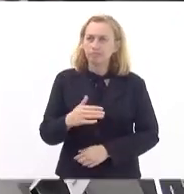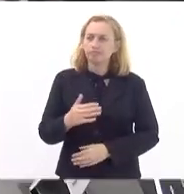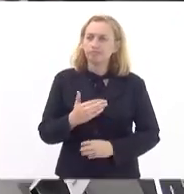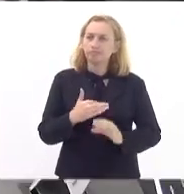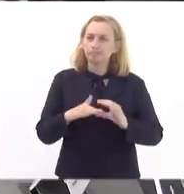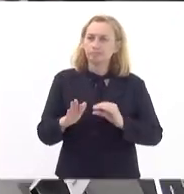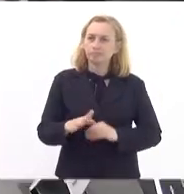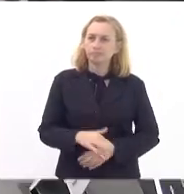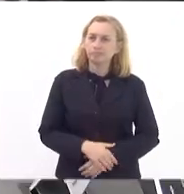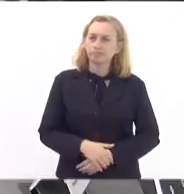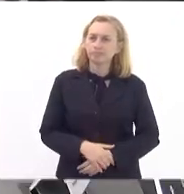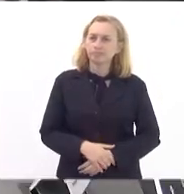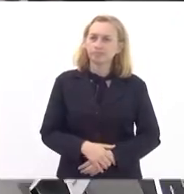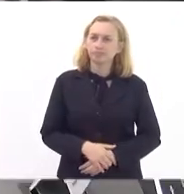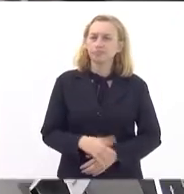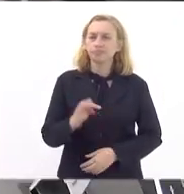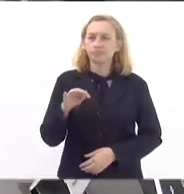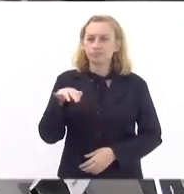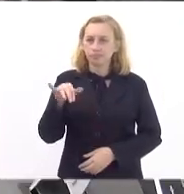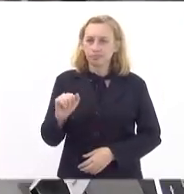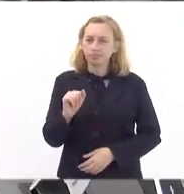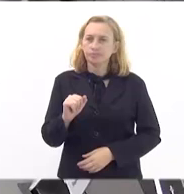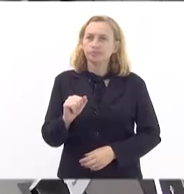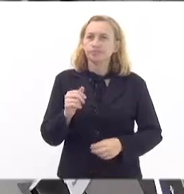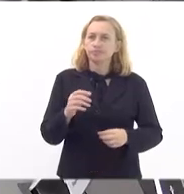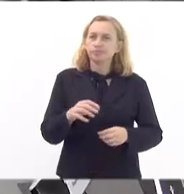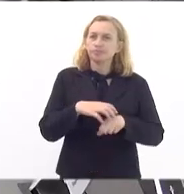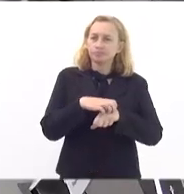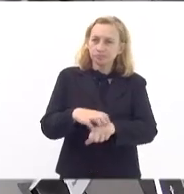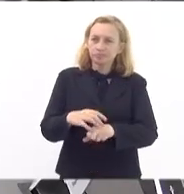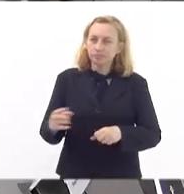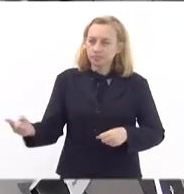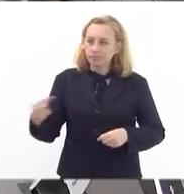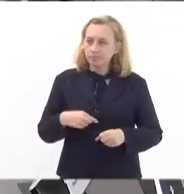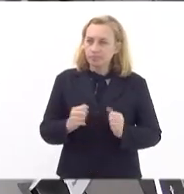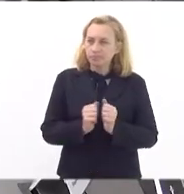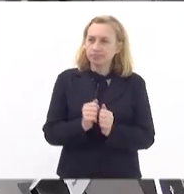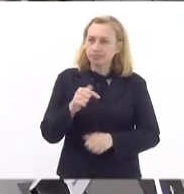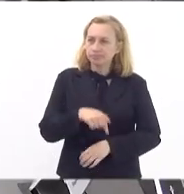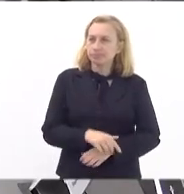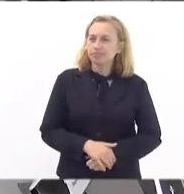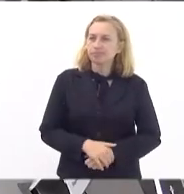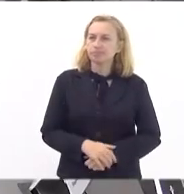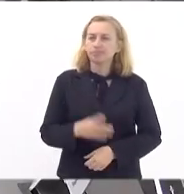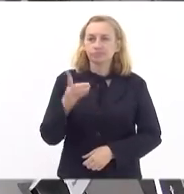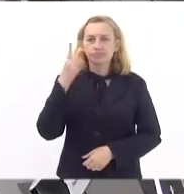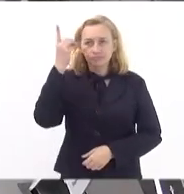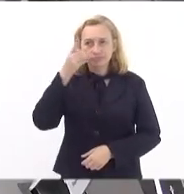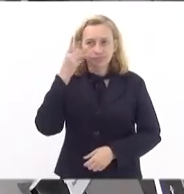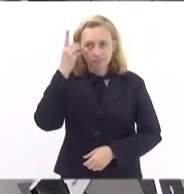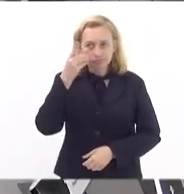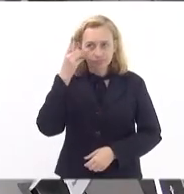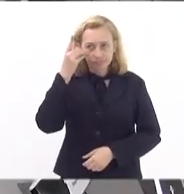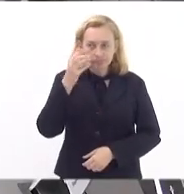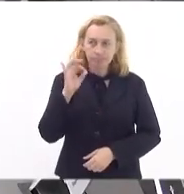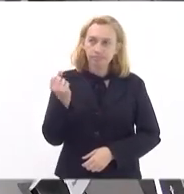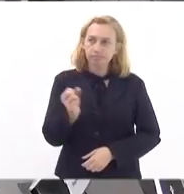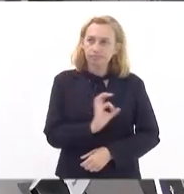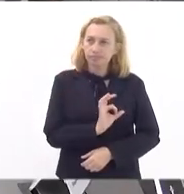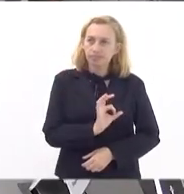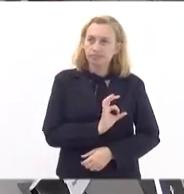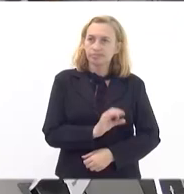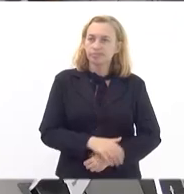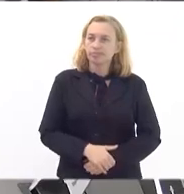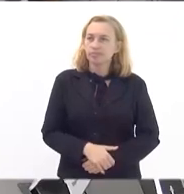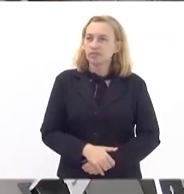para que agência nacional de transporte também possa vir participar da audiência com a palavra agora a deputada a deputada Martha